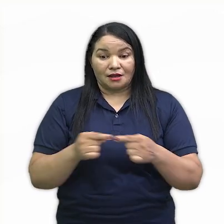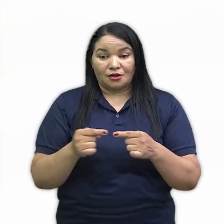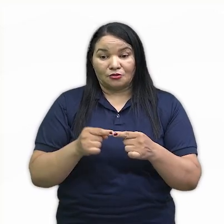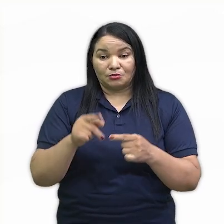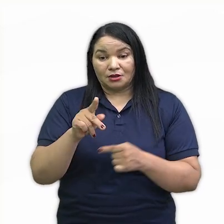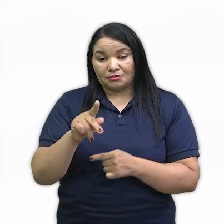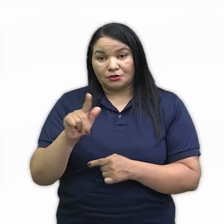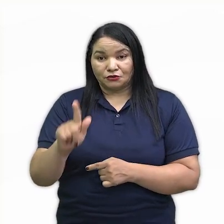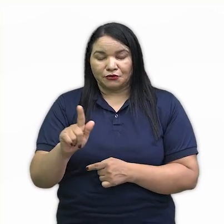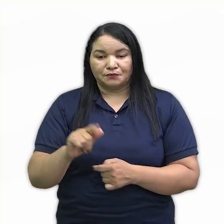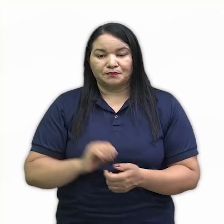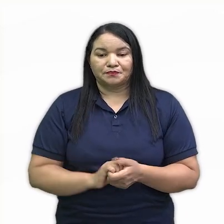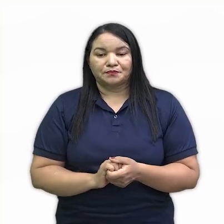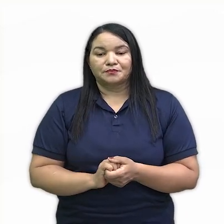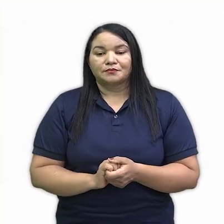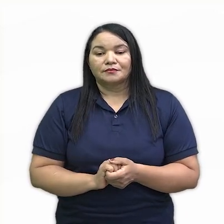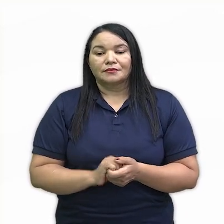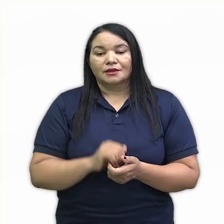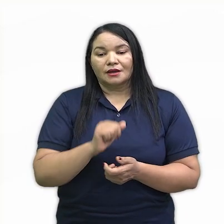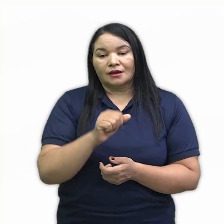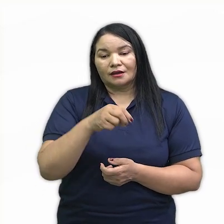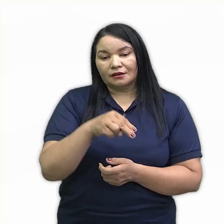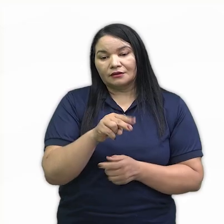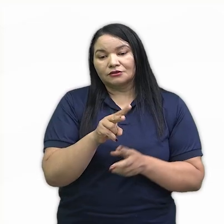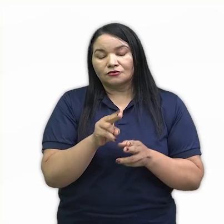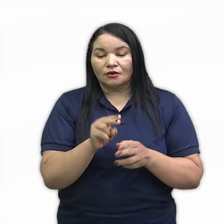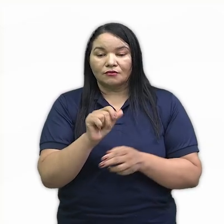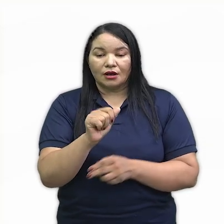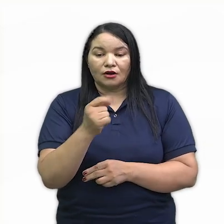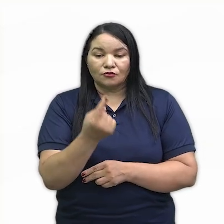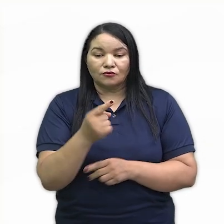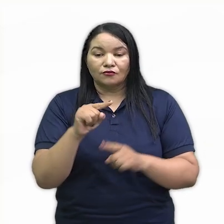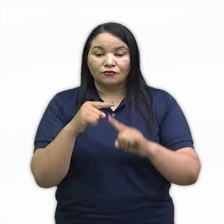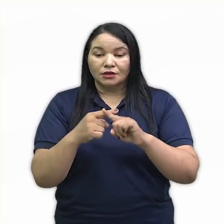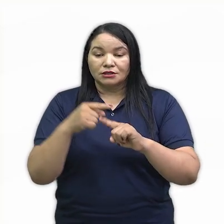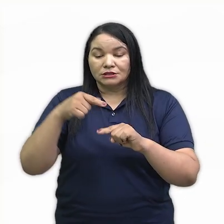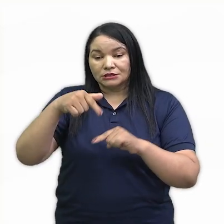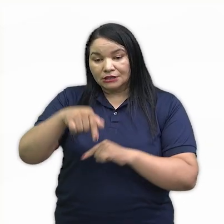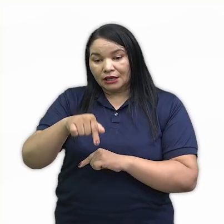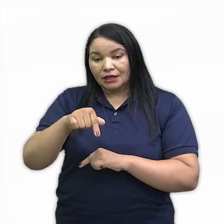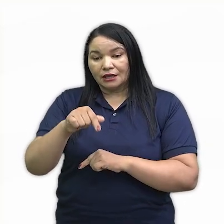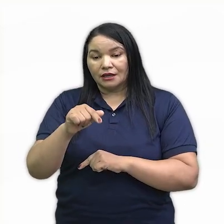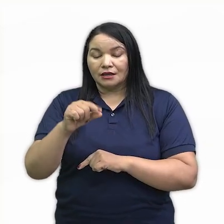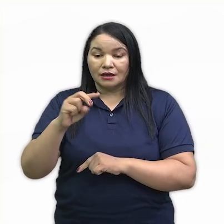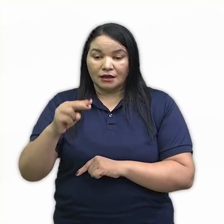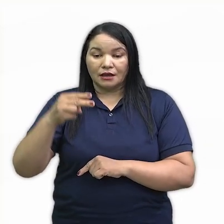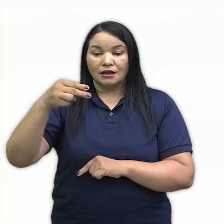A1 vezes Q elevado a N menos 1.